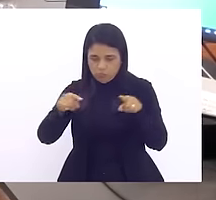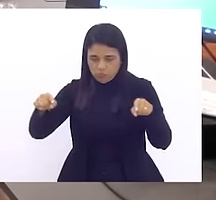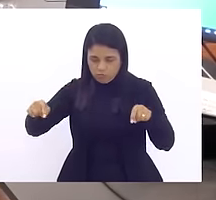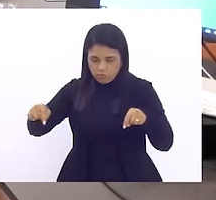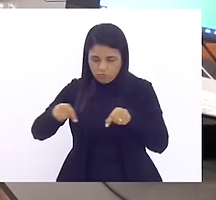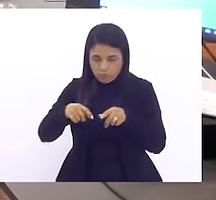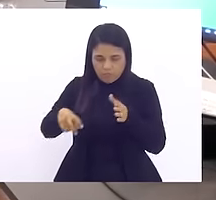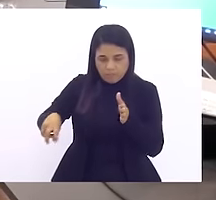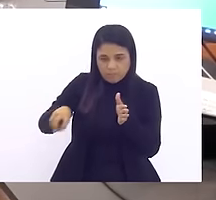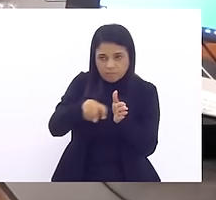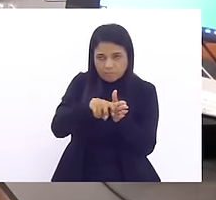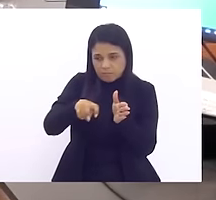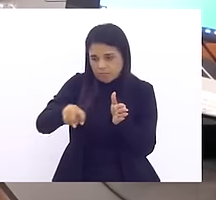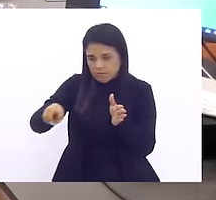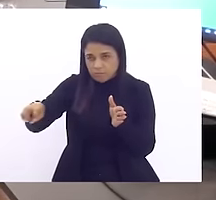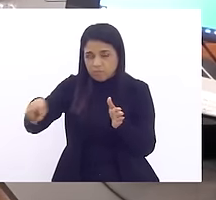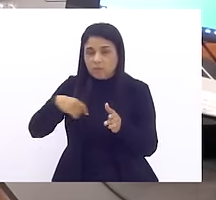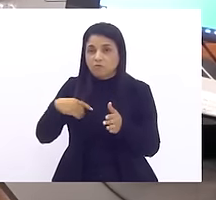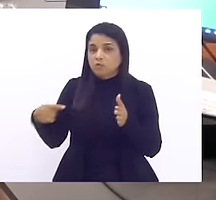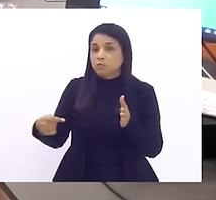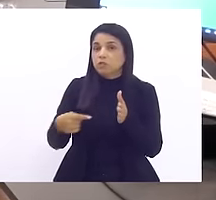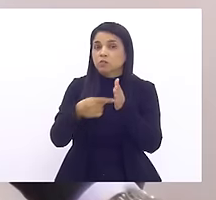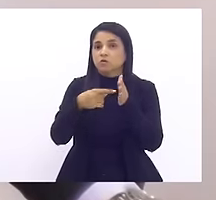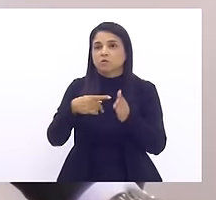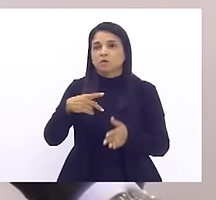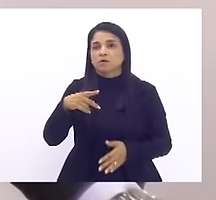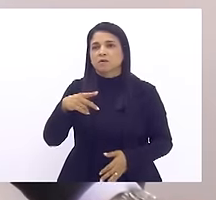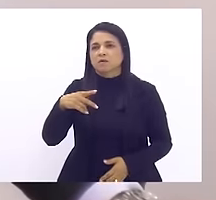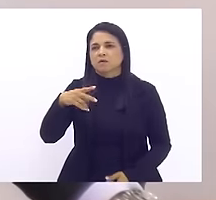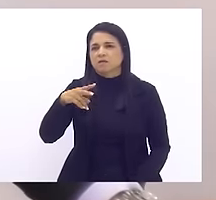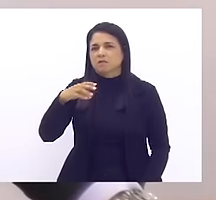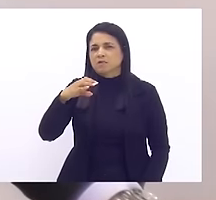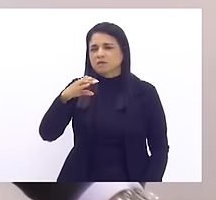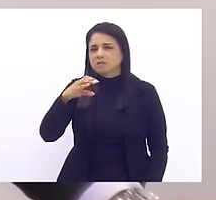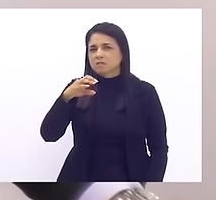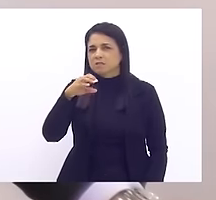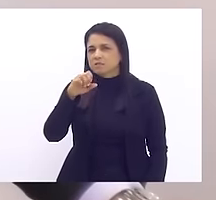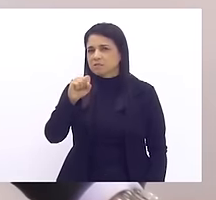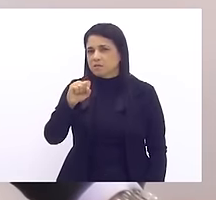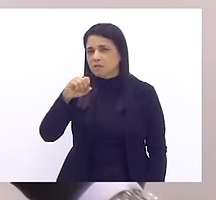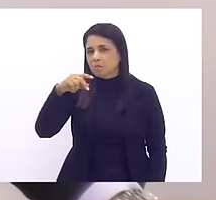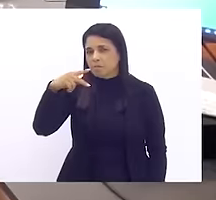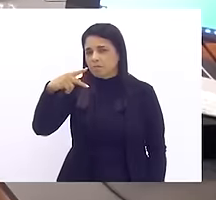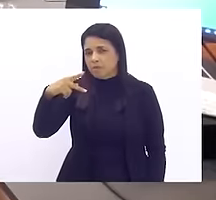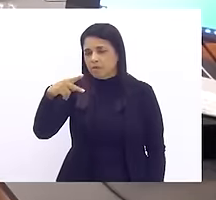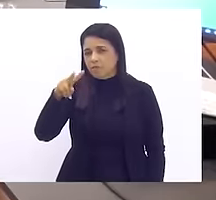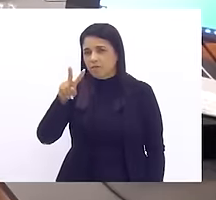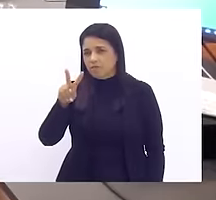e eu vou falar de uma denúncia que exclusiva do bbva agora É cpve né agora é um comando né mas é um comando